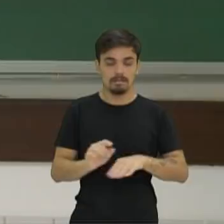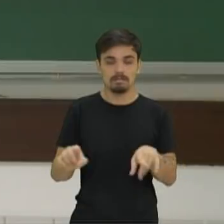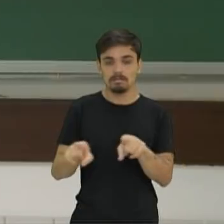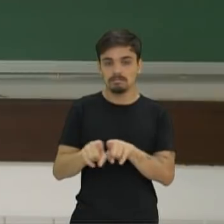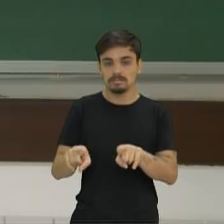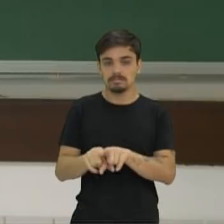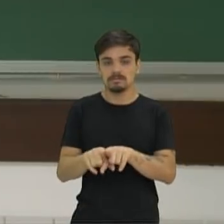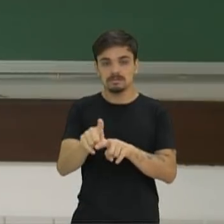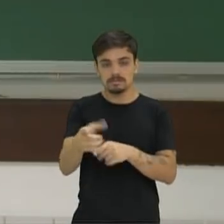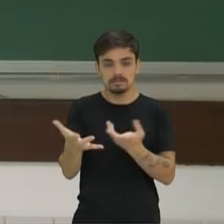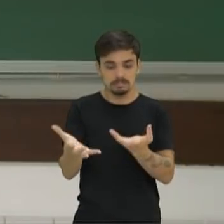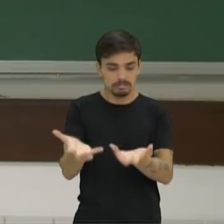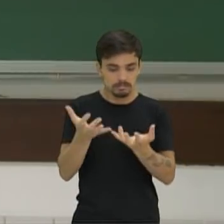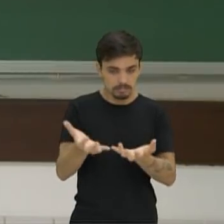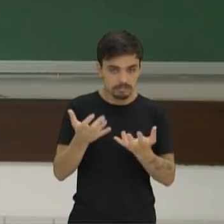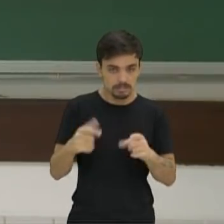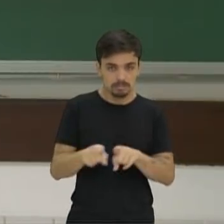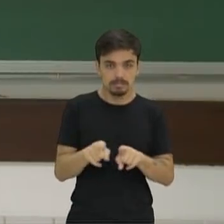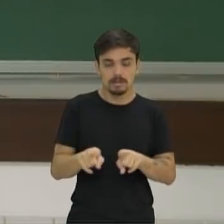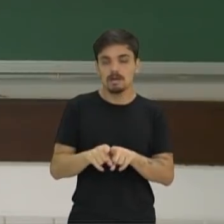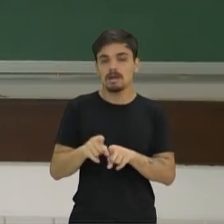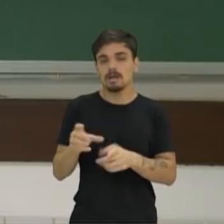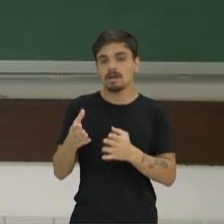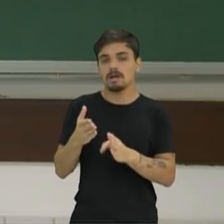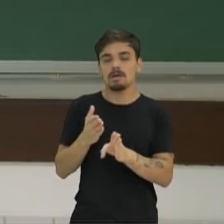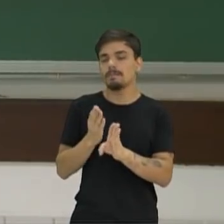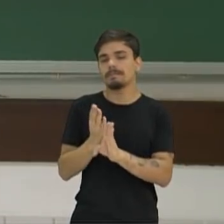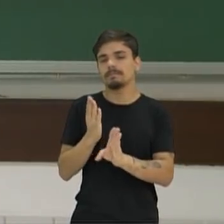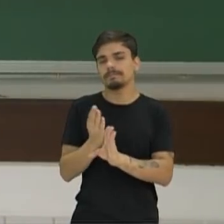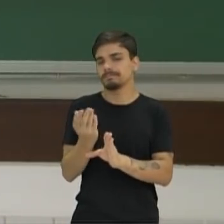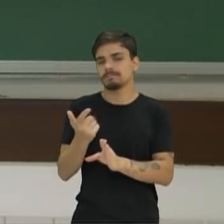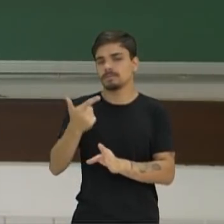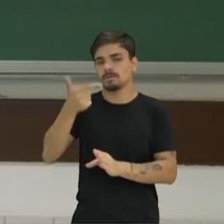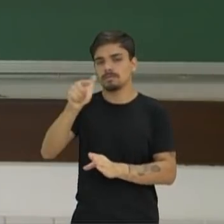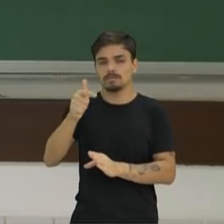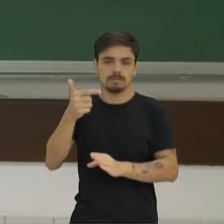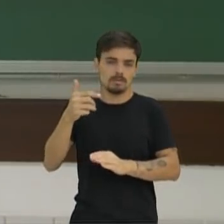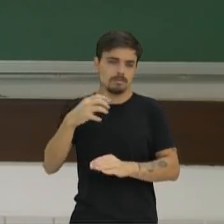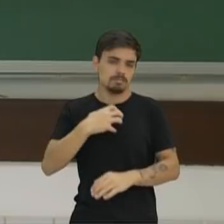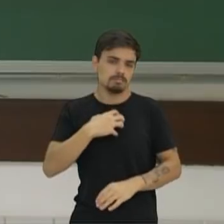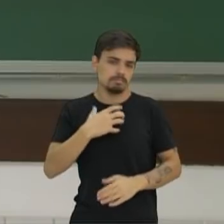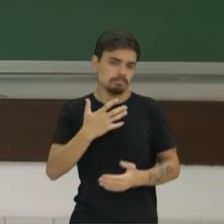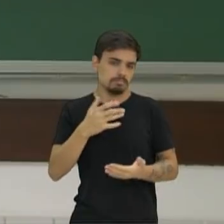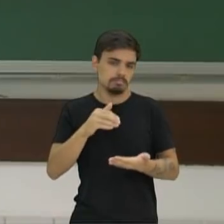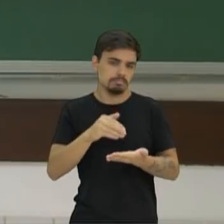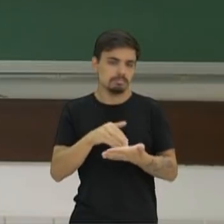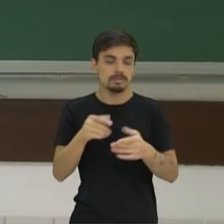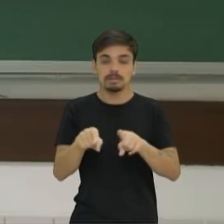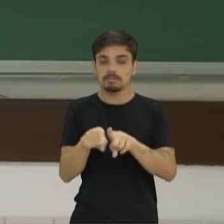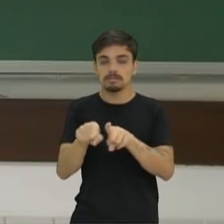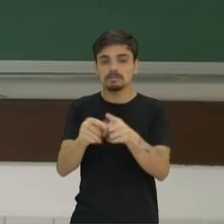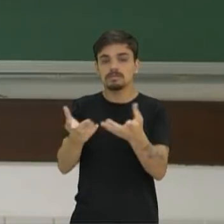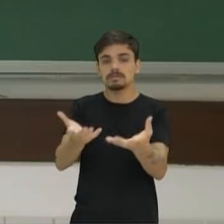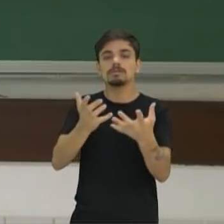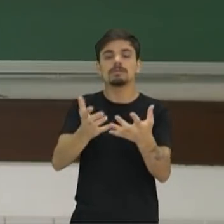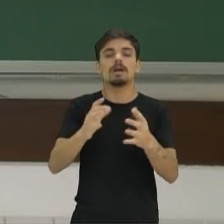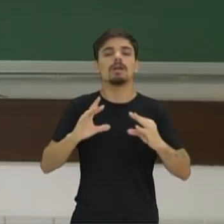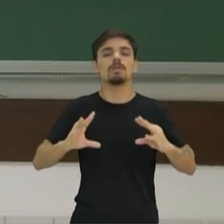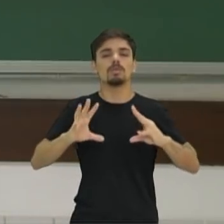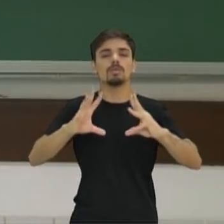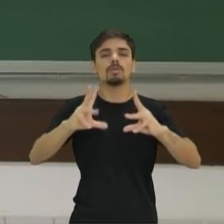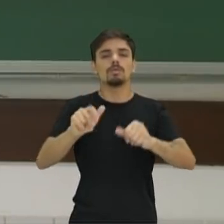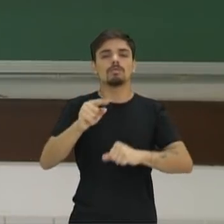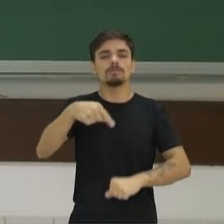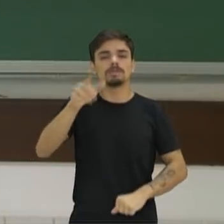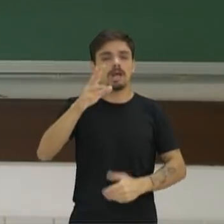aí buscar, certo? Fora do seu meio ali, você busca, por tudo aquilo que você